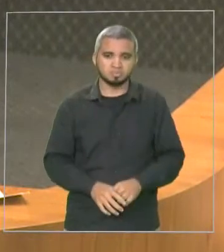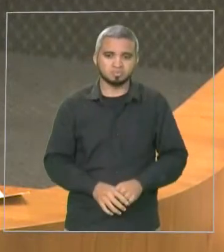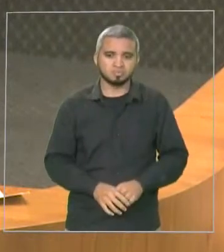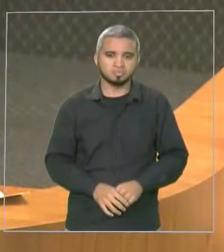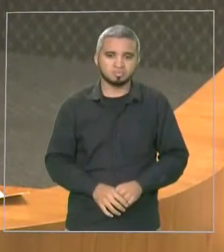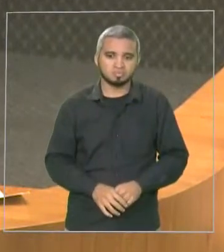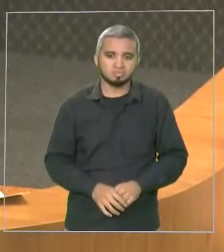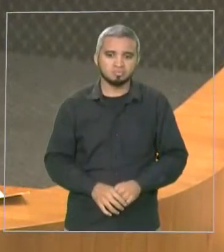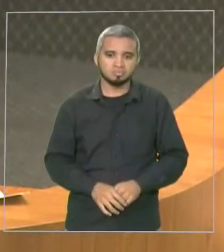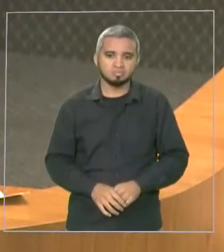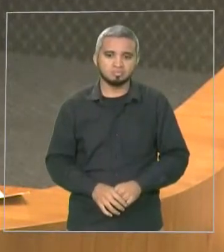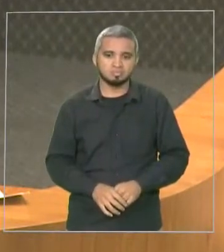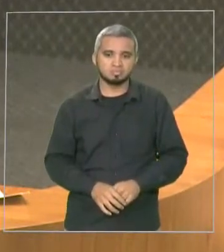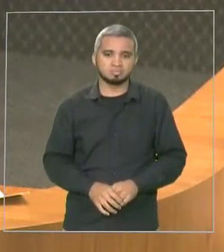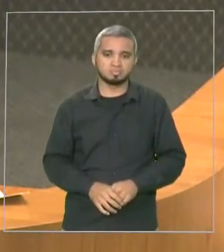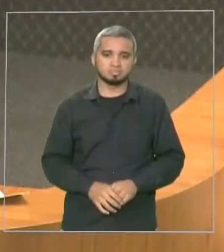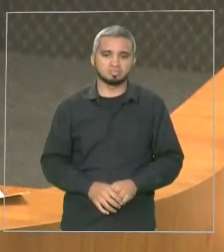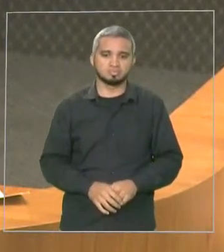Inicialmente para